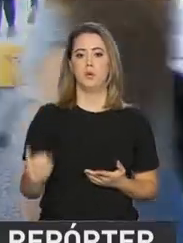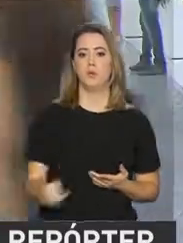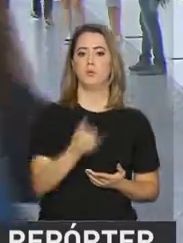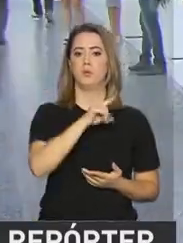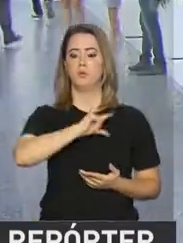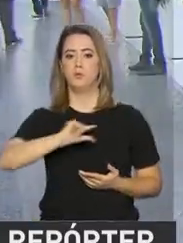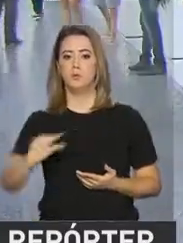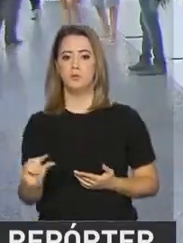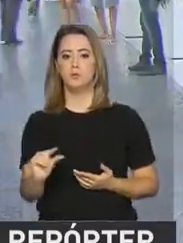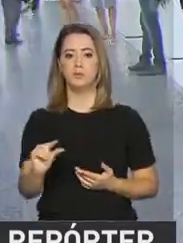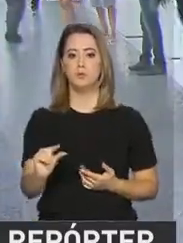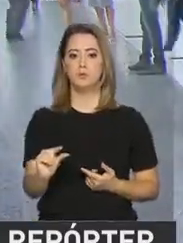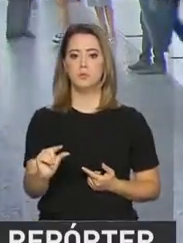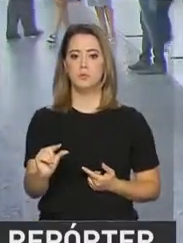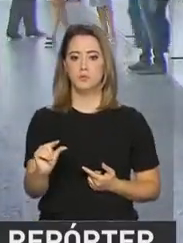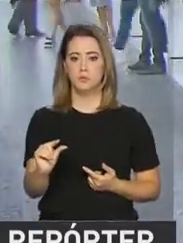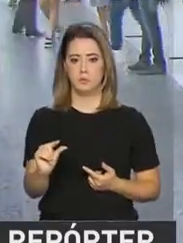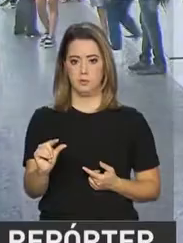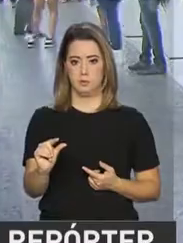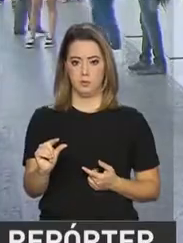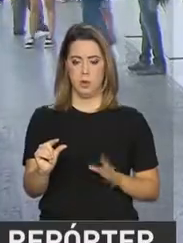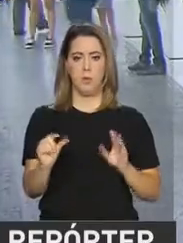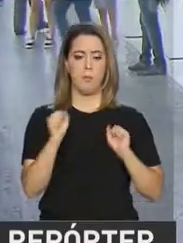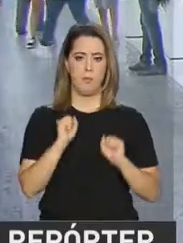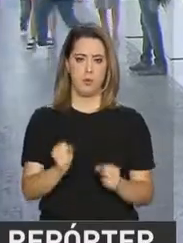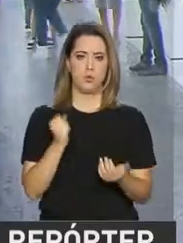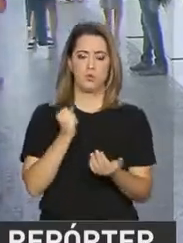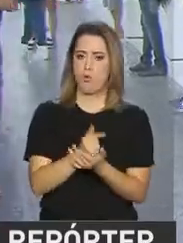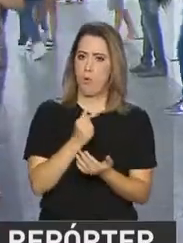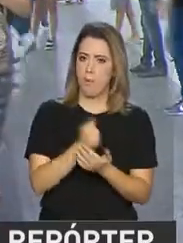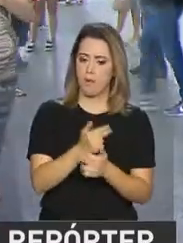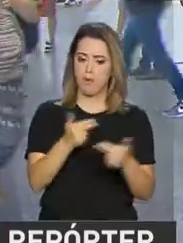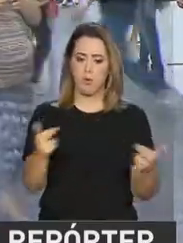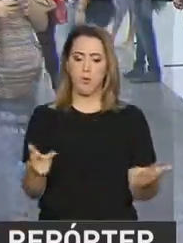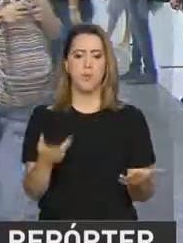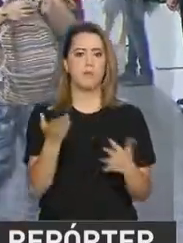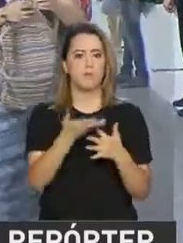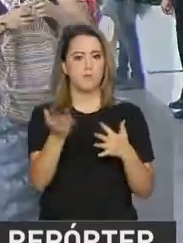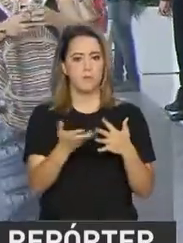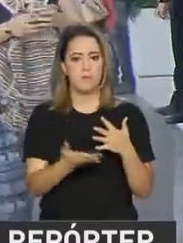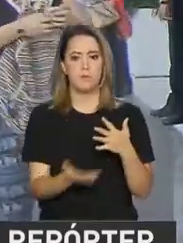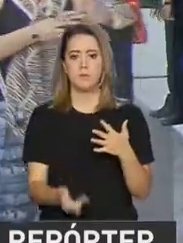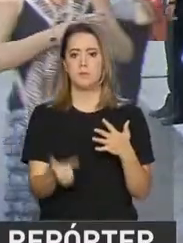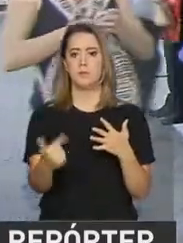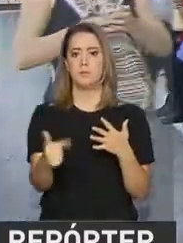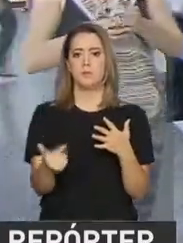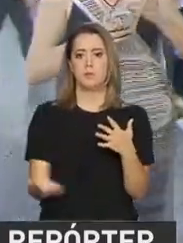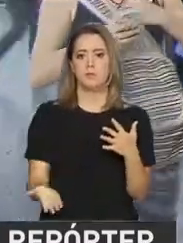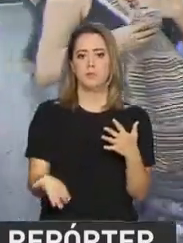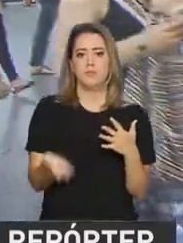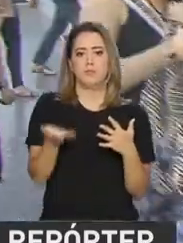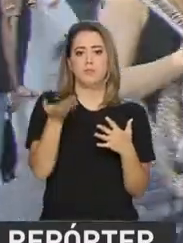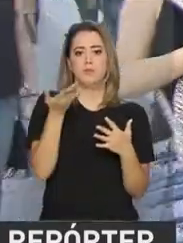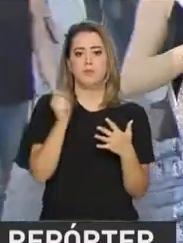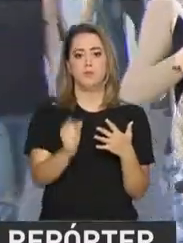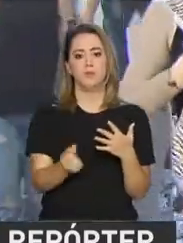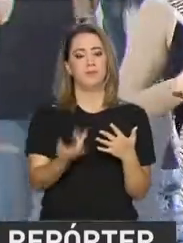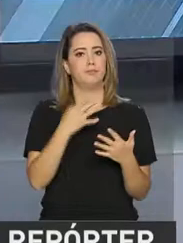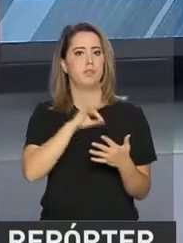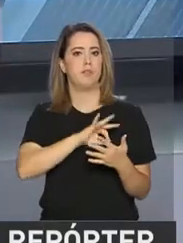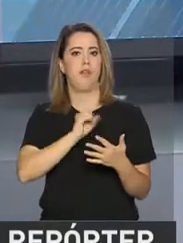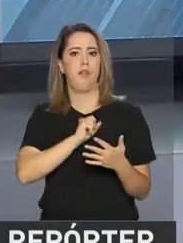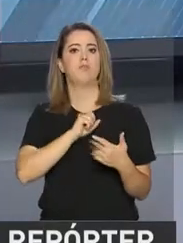menor você consegue é com adquire bens financiados né sem comer boa parte do seu